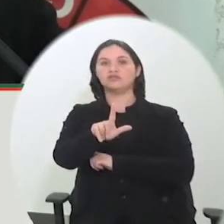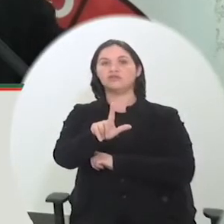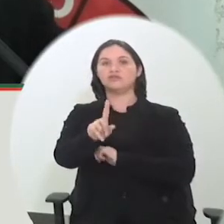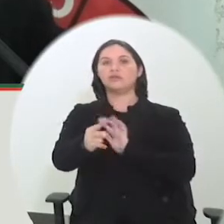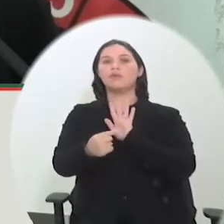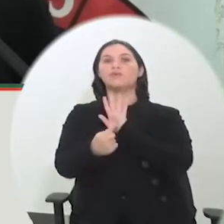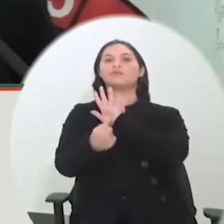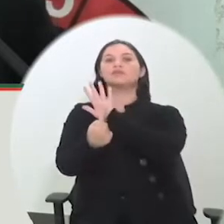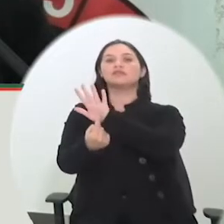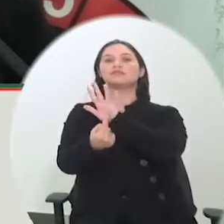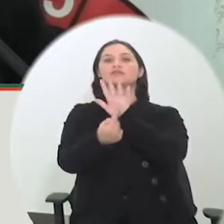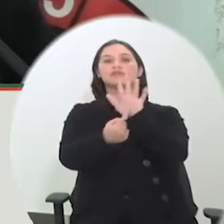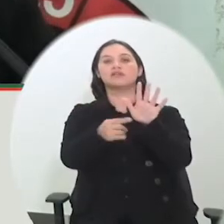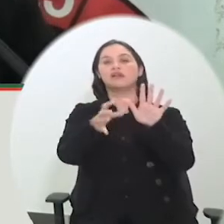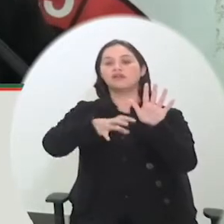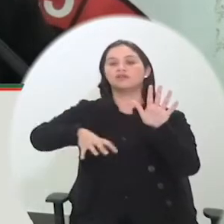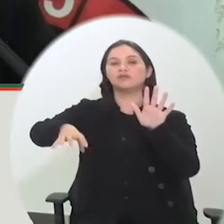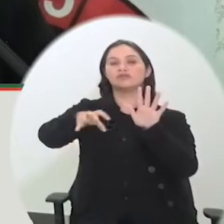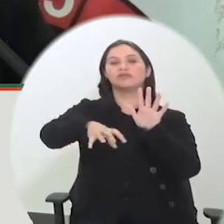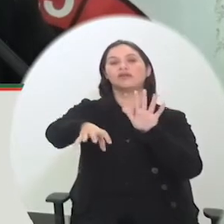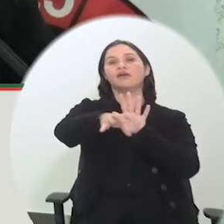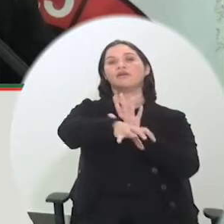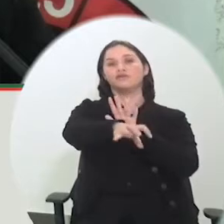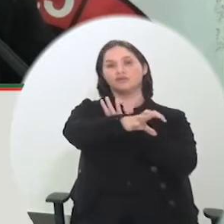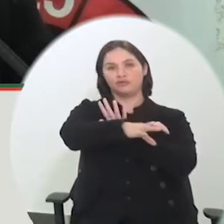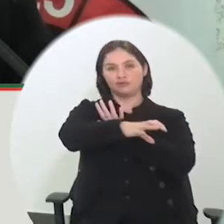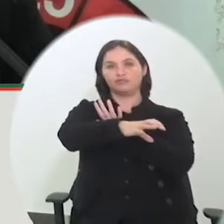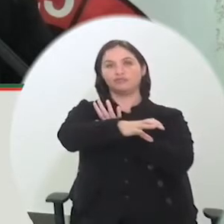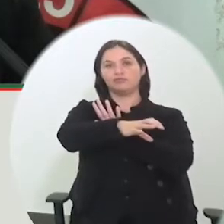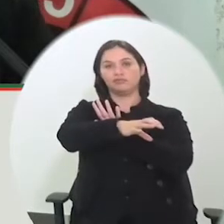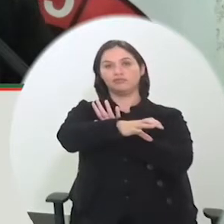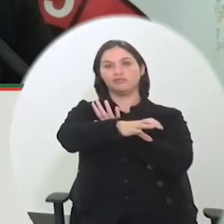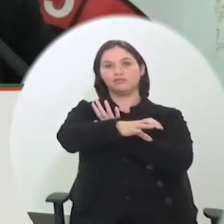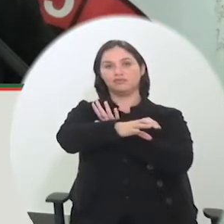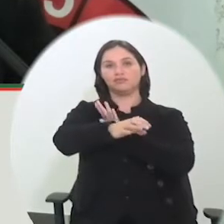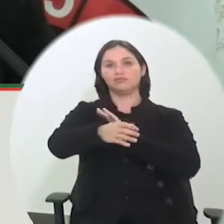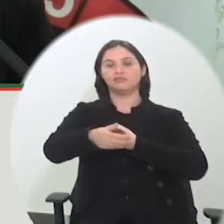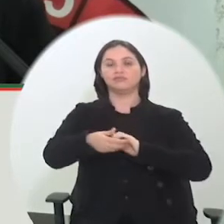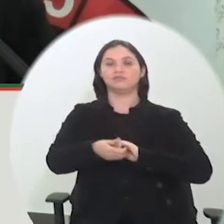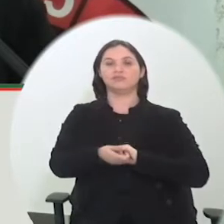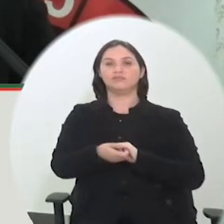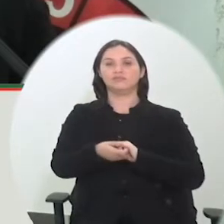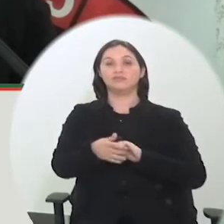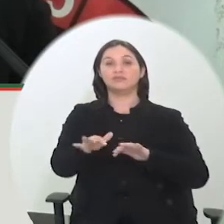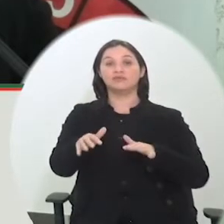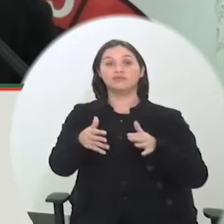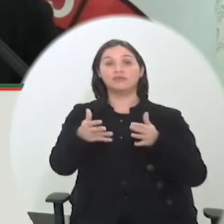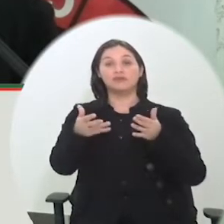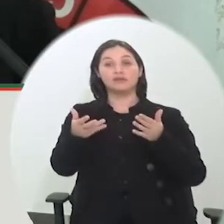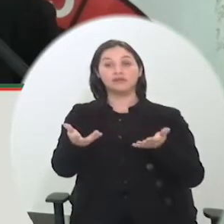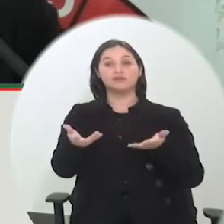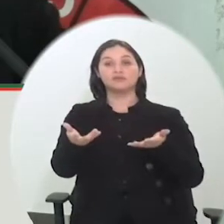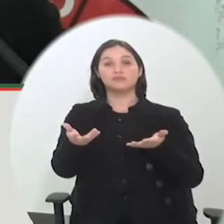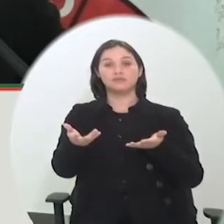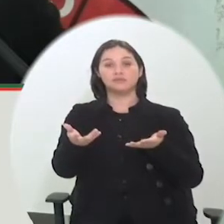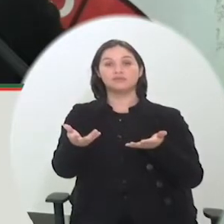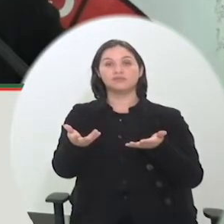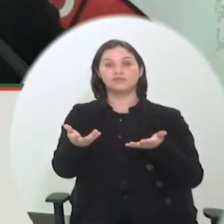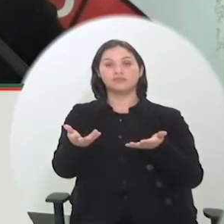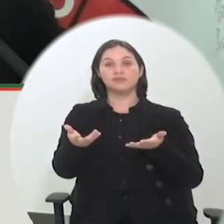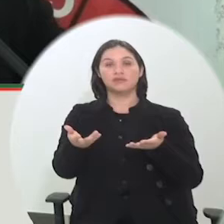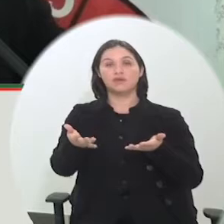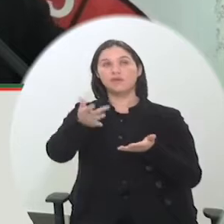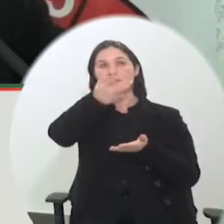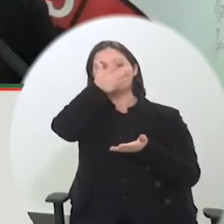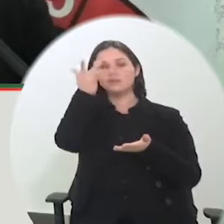região. Almir, parabéns por tudo que tu faz pela região, né, por todos que tu faz, pelas essas pessoas mais carentes, as